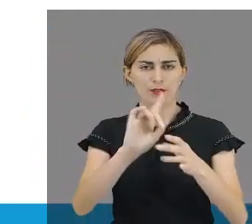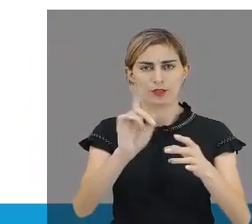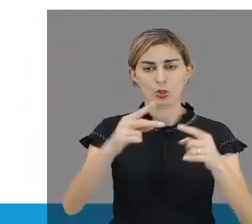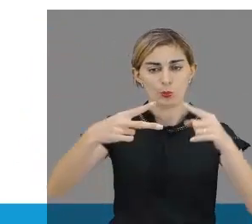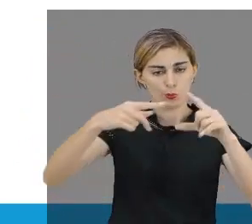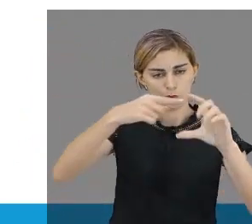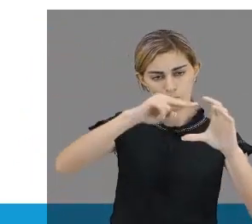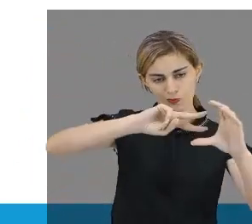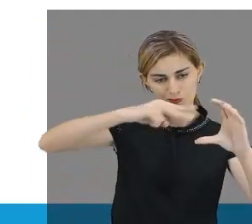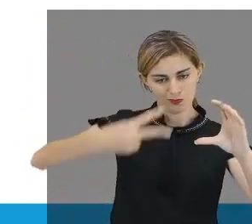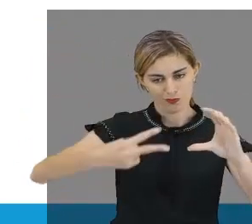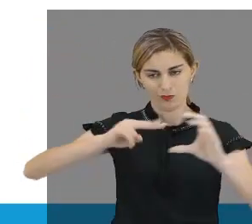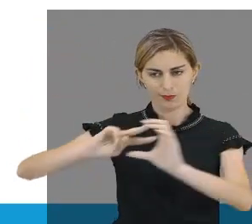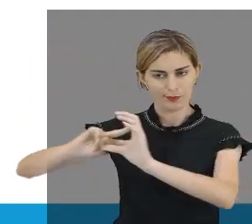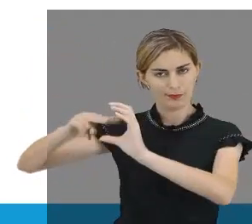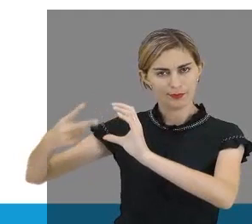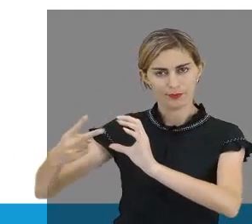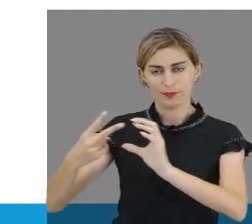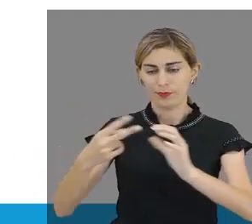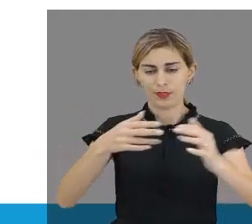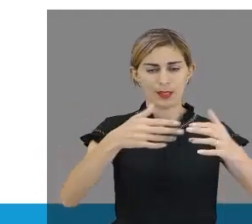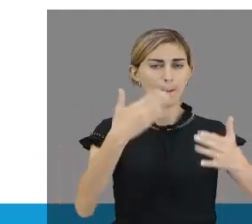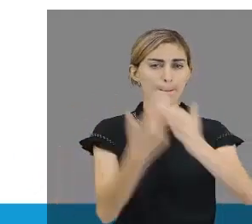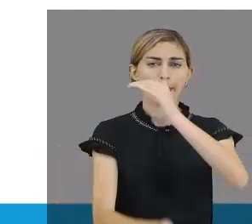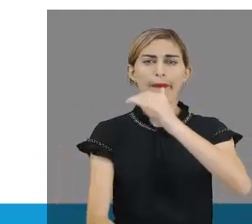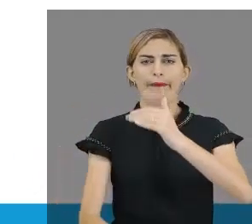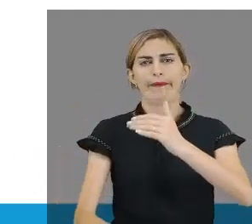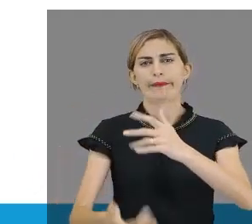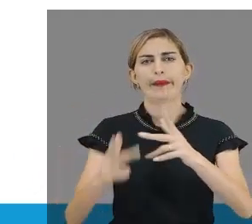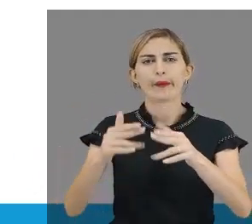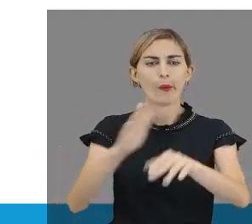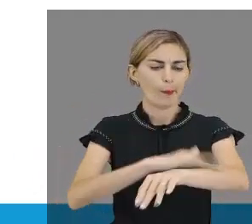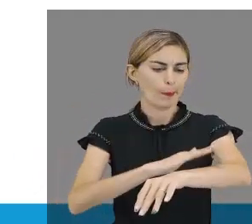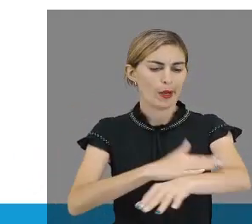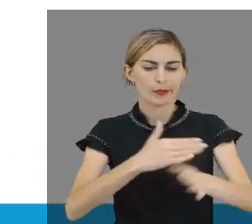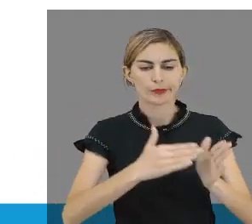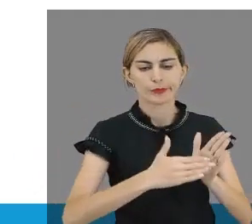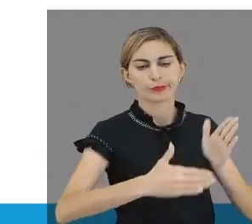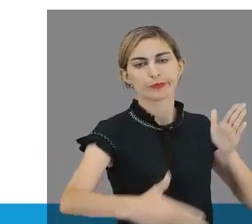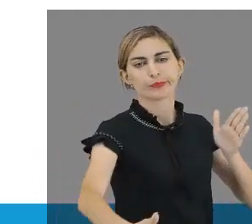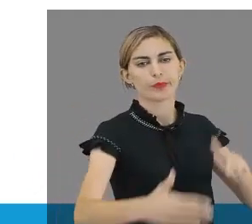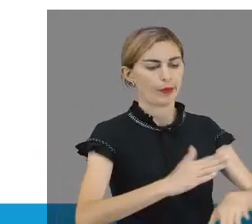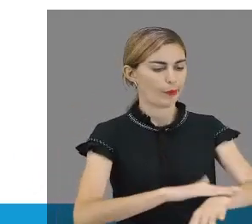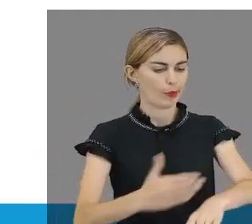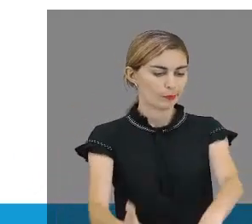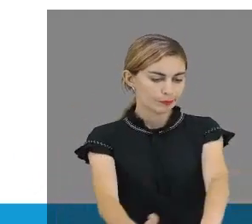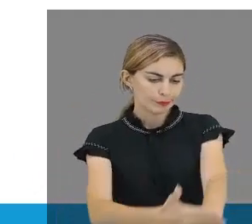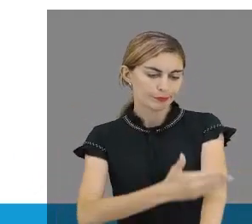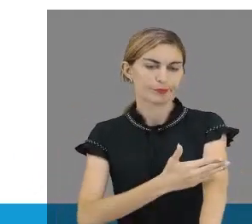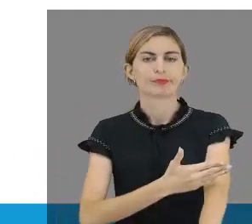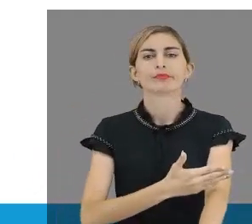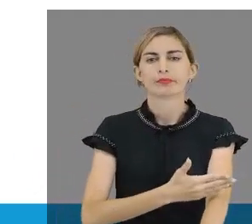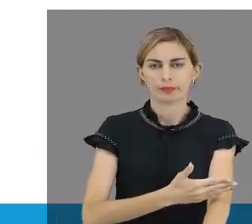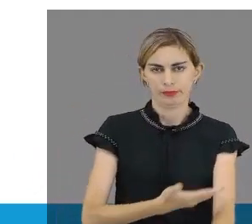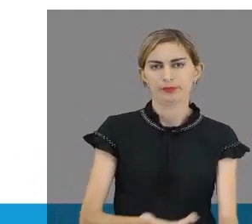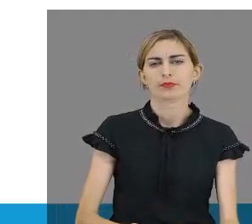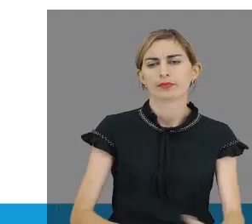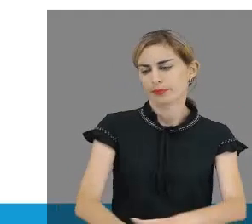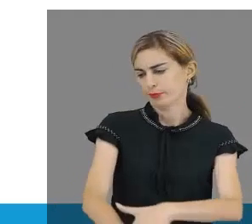acontece? Nesse par de cromossomo, eles perdem o braço longo e é substituído por um braço